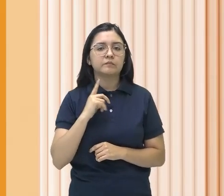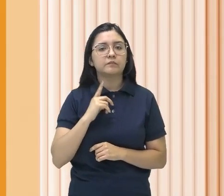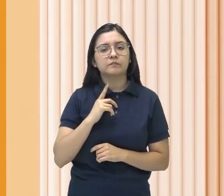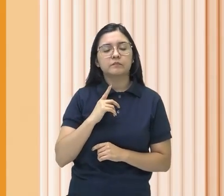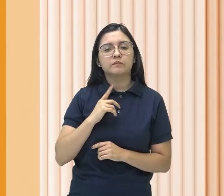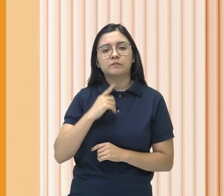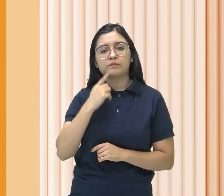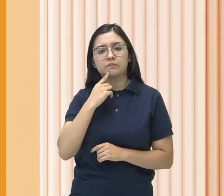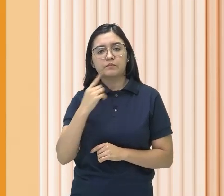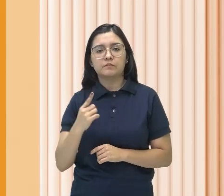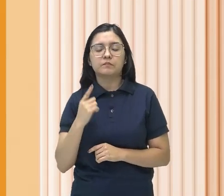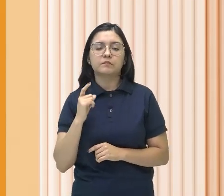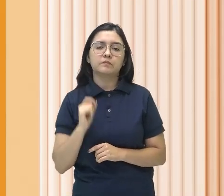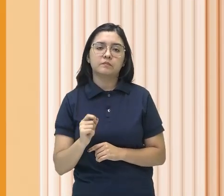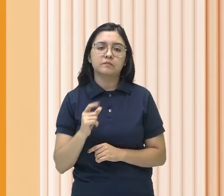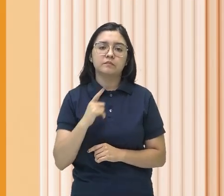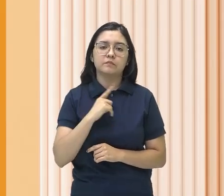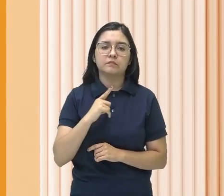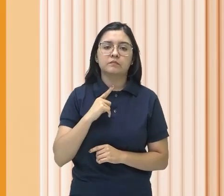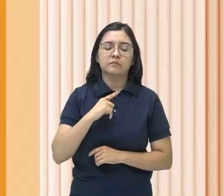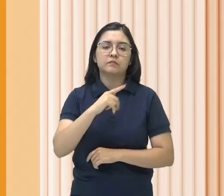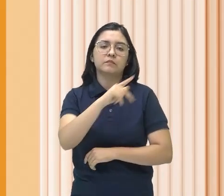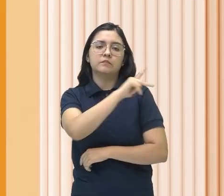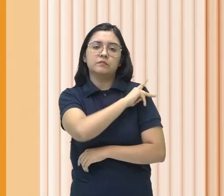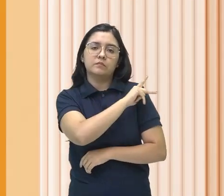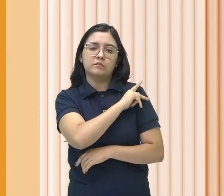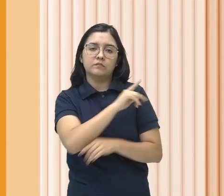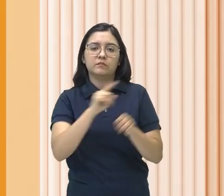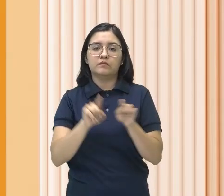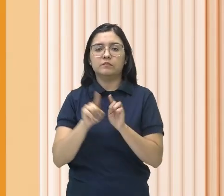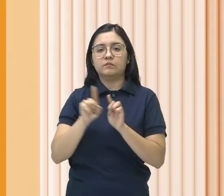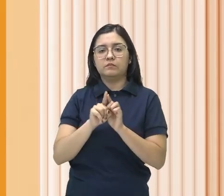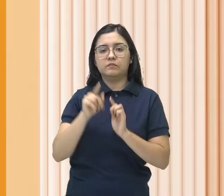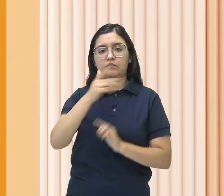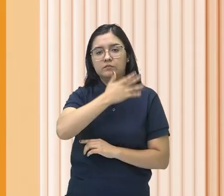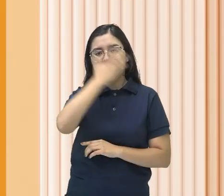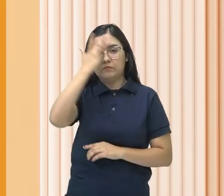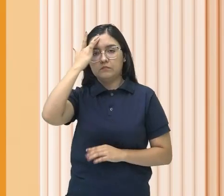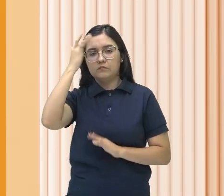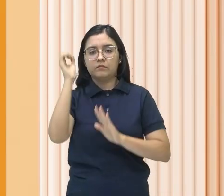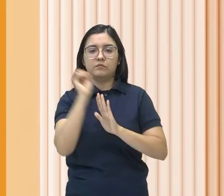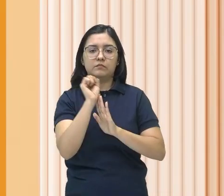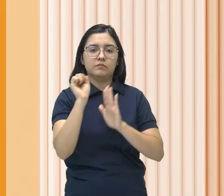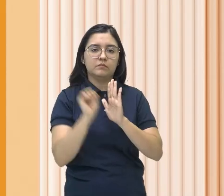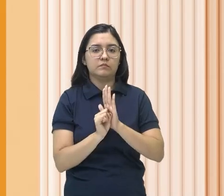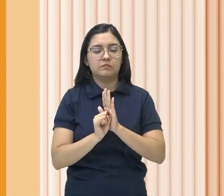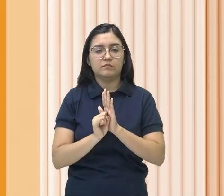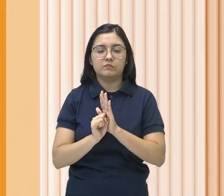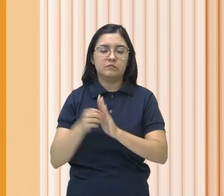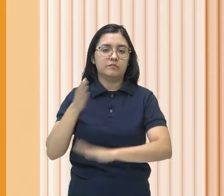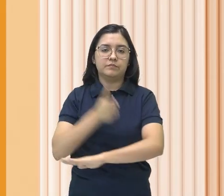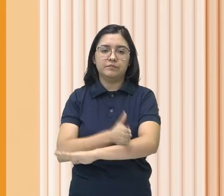pessoa do século, um pré-histórico e uma pessoa do século da Idade Média.